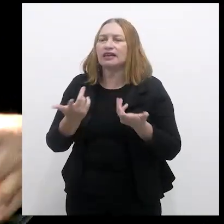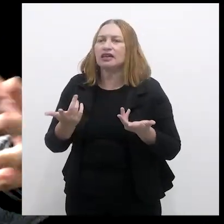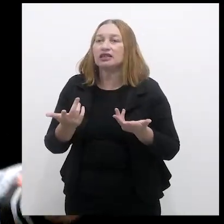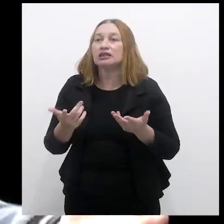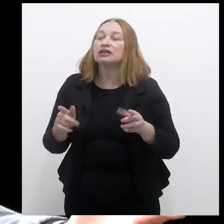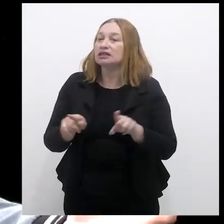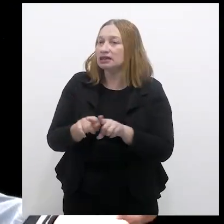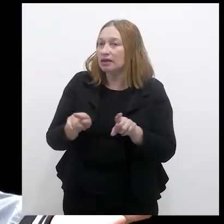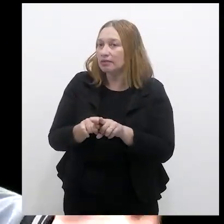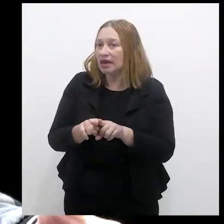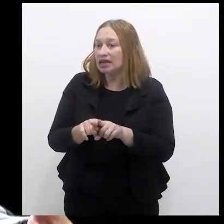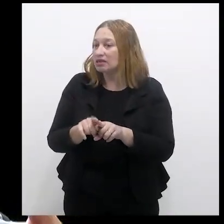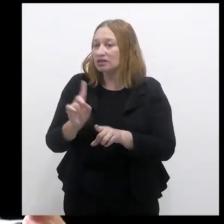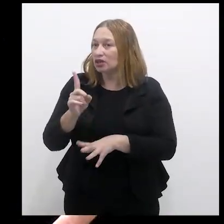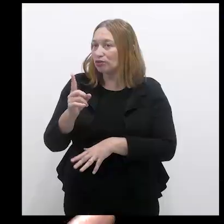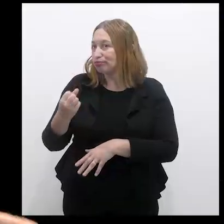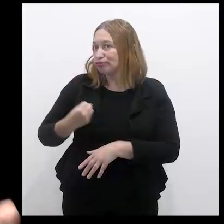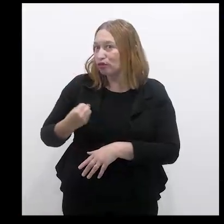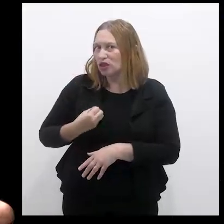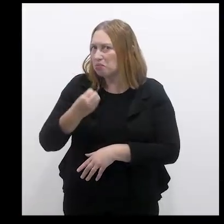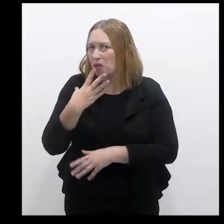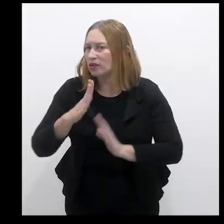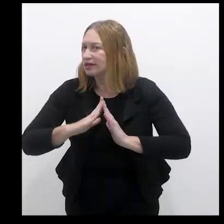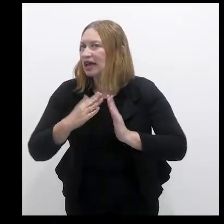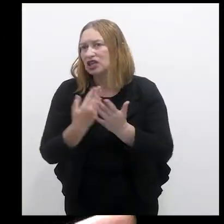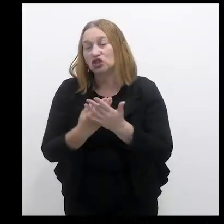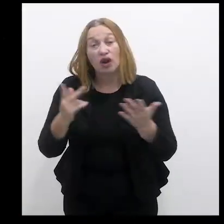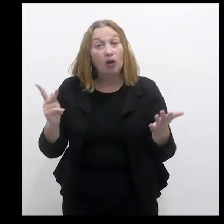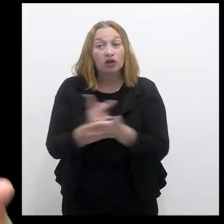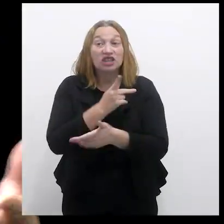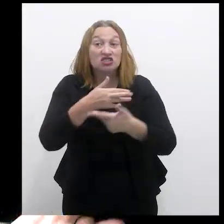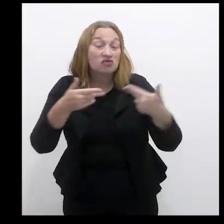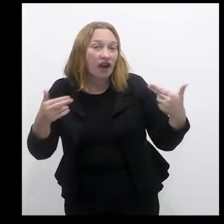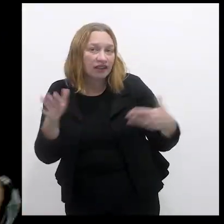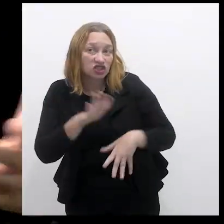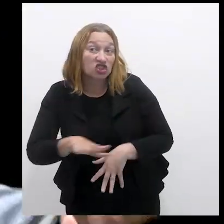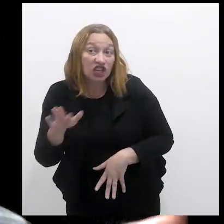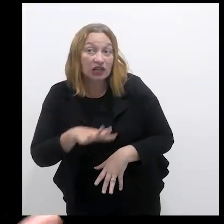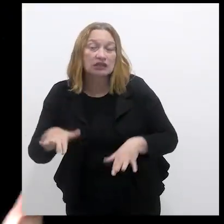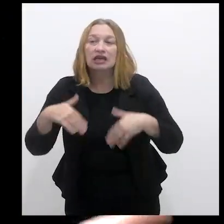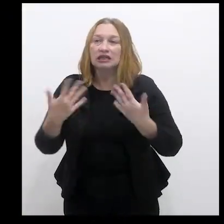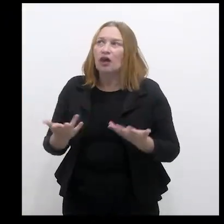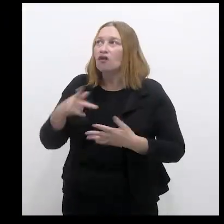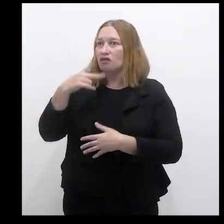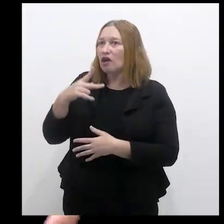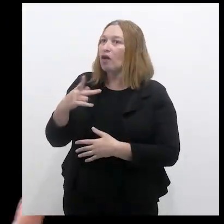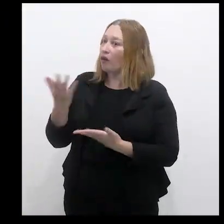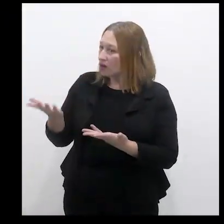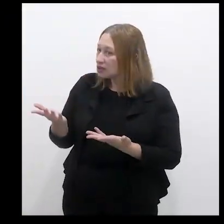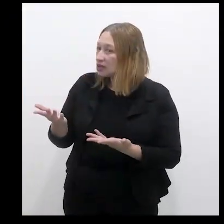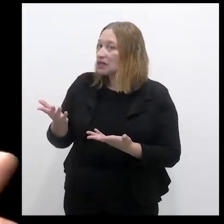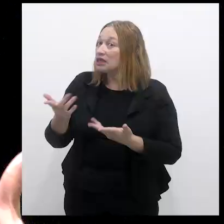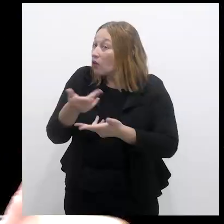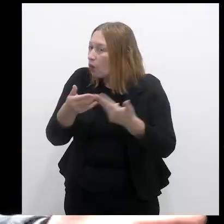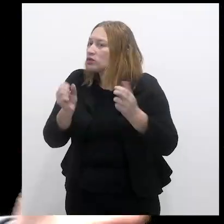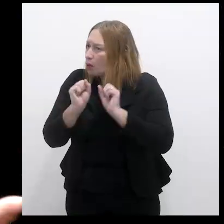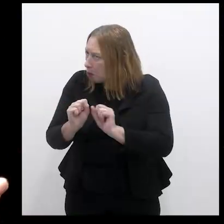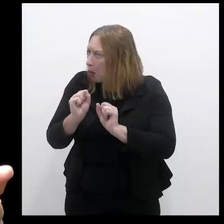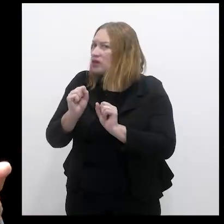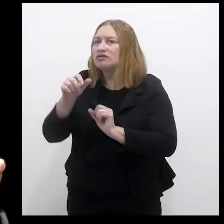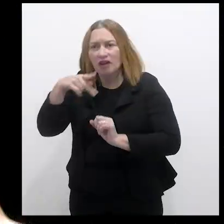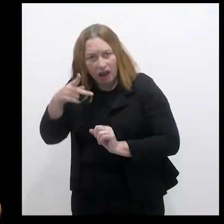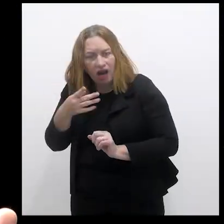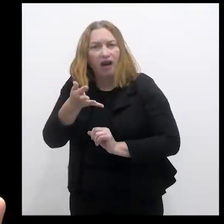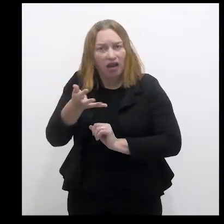diversificada, muito ampla, e ao mesmo tempo não ir bem na escola, por exemplo, que é uma coisa que acontece com muitas crianças. Então a gente falou, poxa, esse é um recorte que a